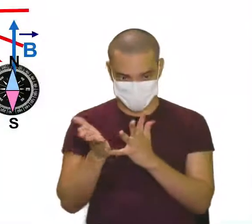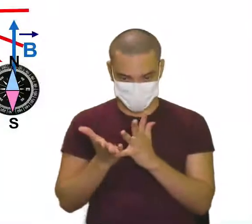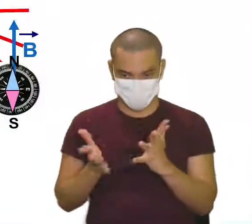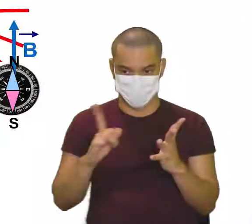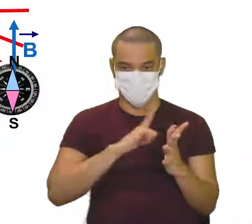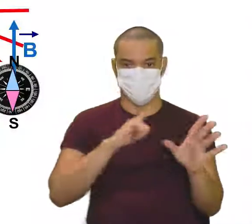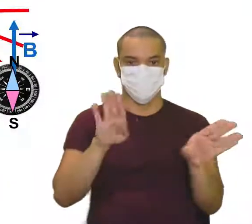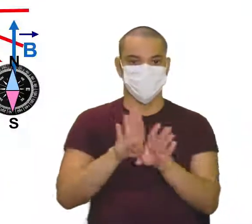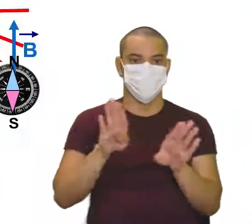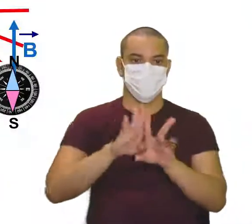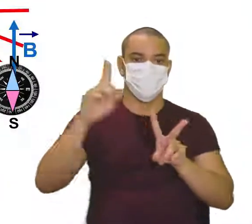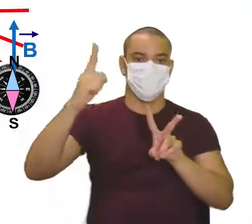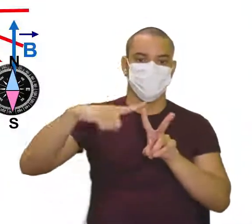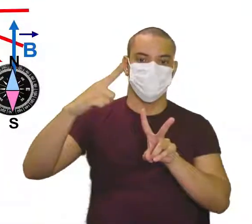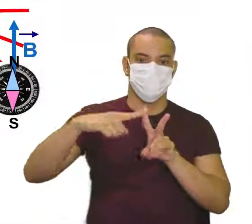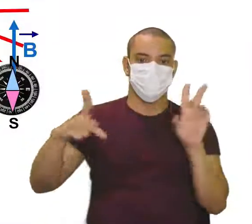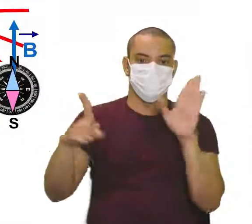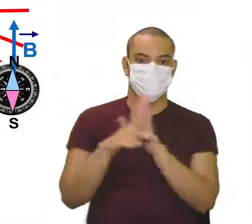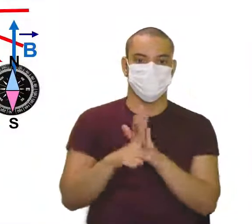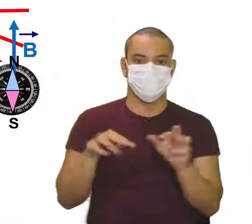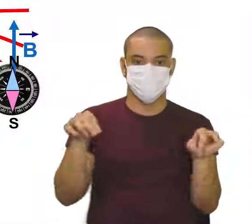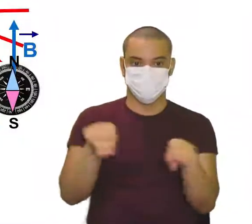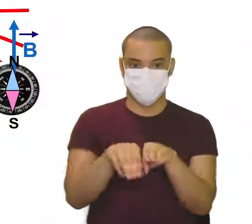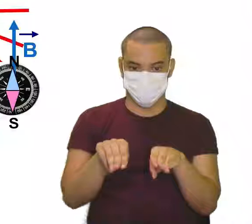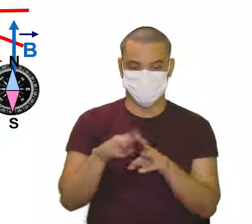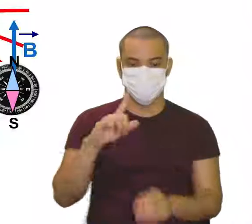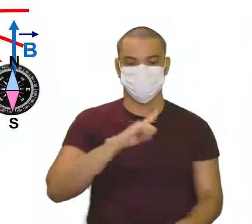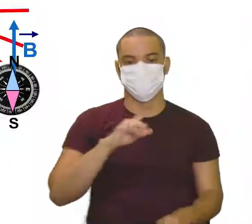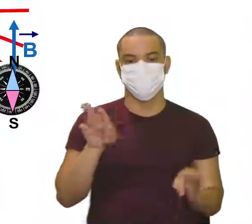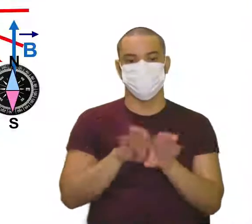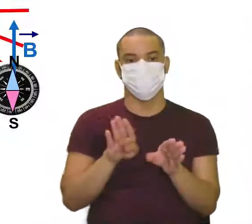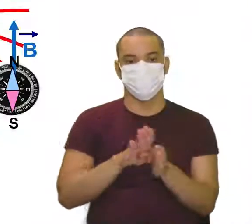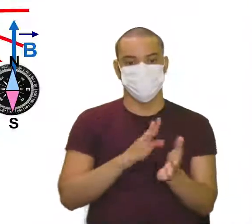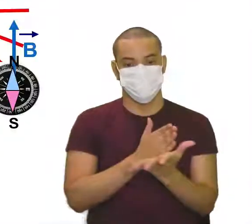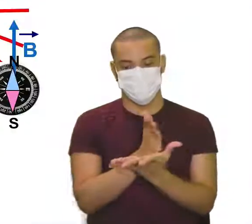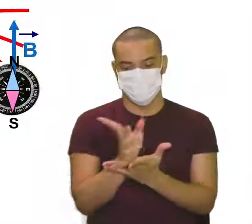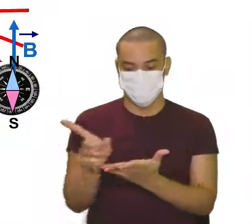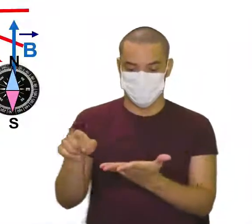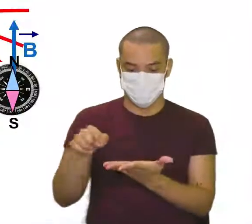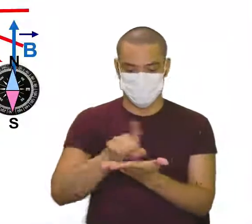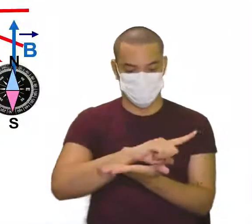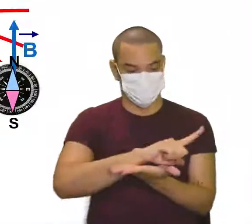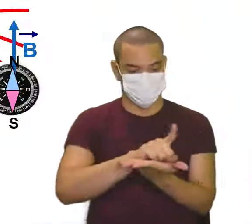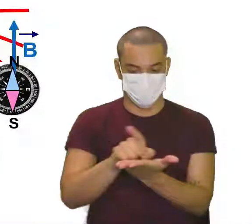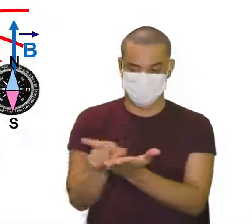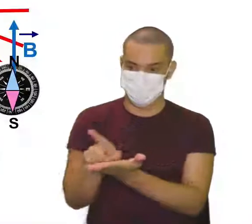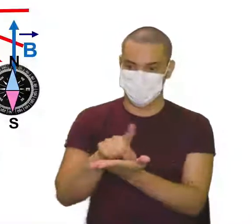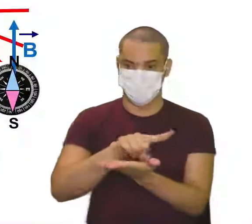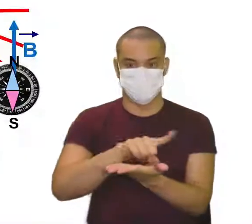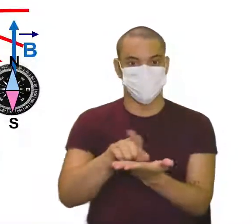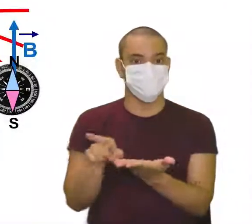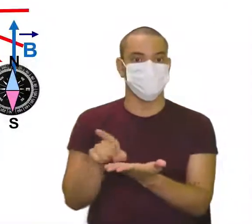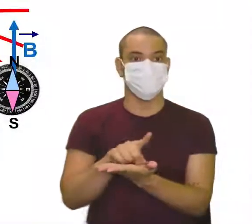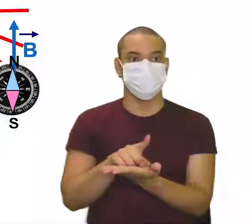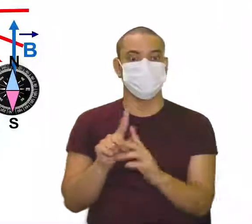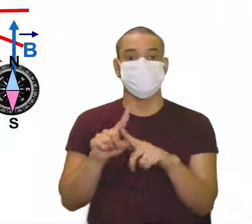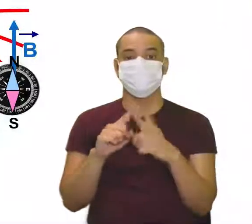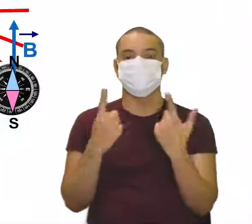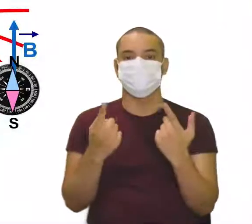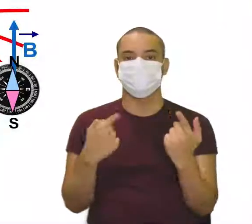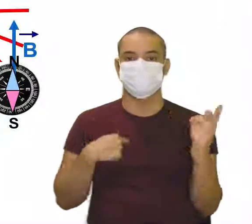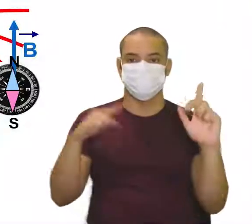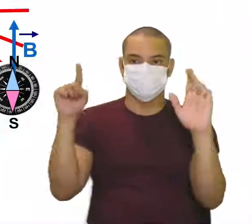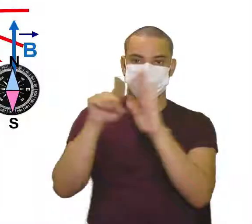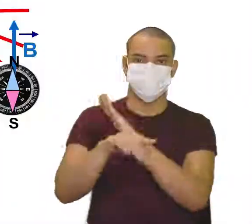temos o vetor indução magnético e nós temos ali a orientação da bússola, tá? Pessoal, mas aí